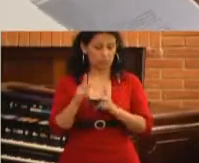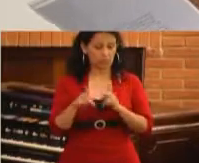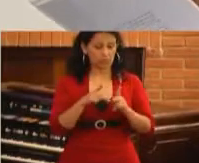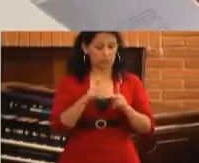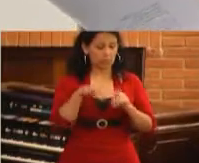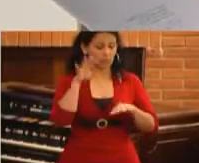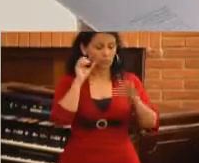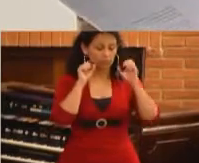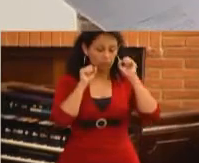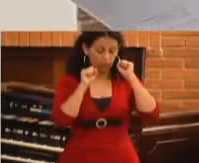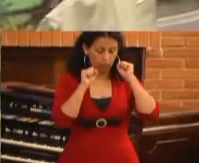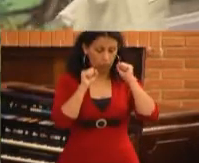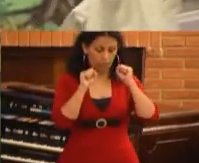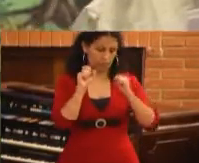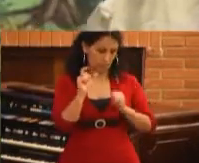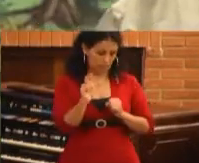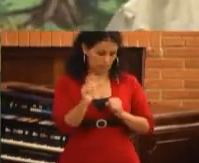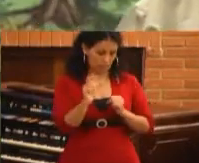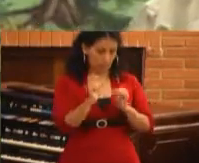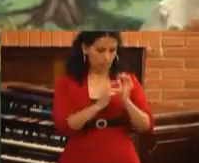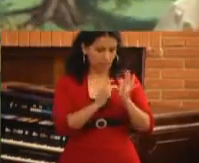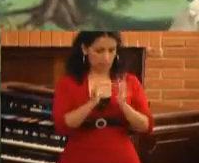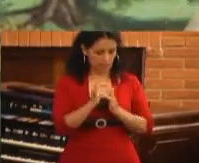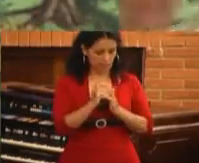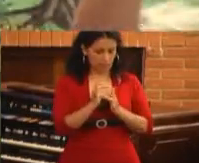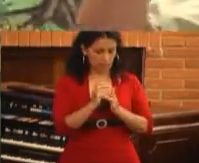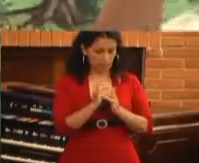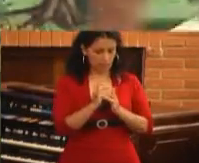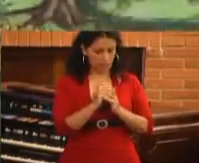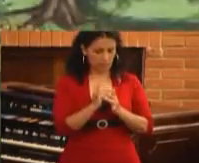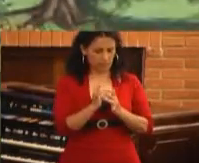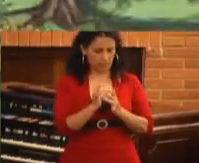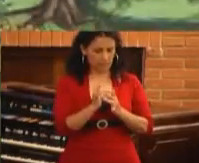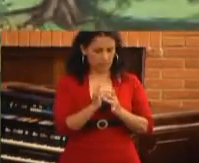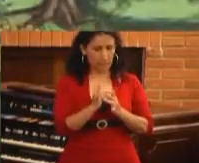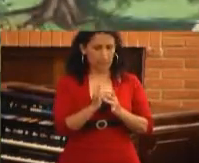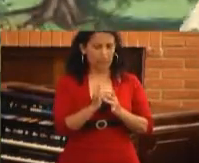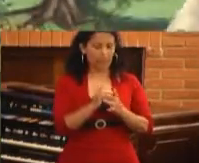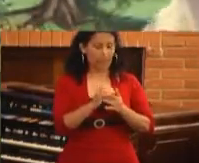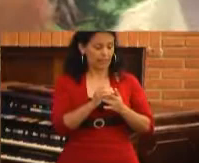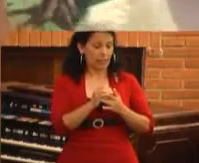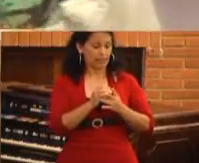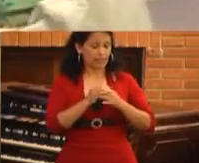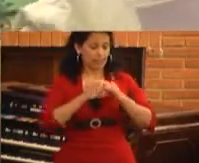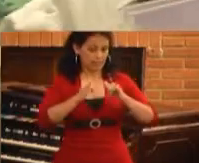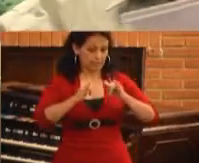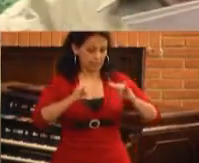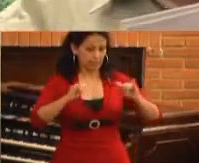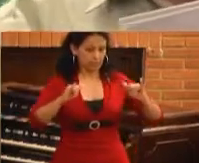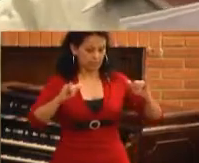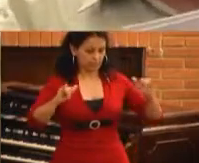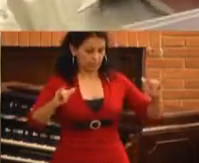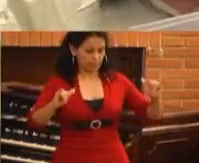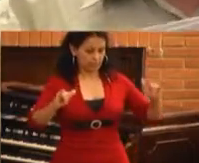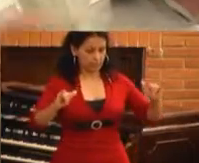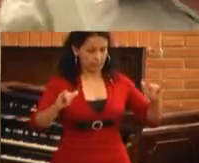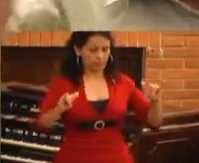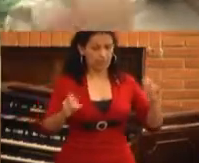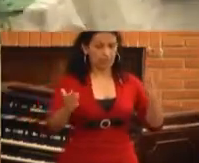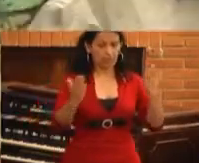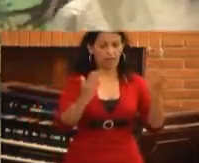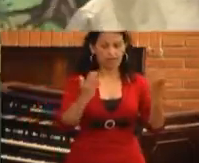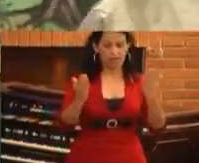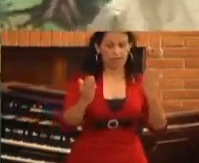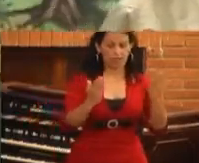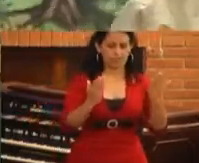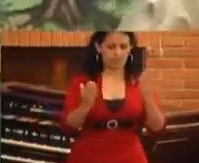minhas palavras e as leva em conta, será comparado a um homem